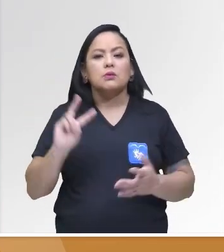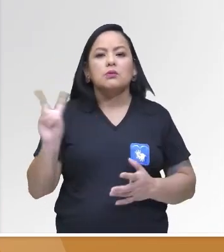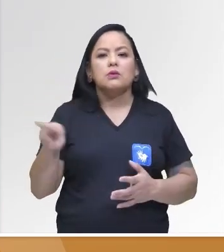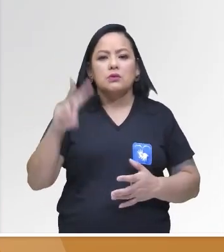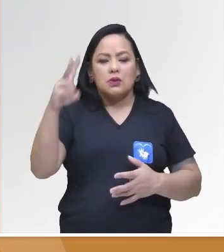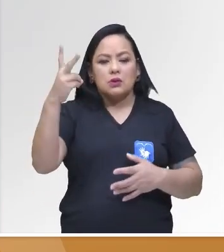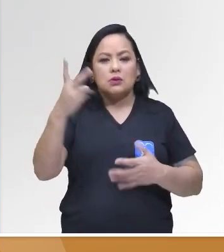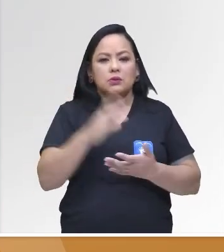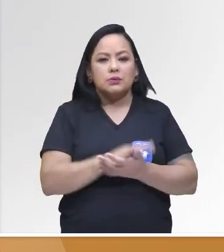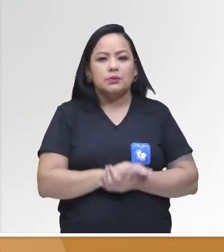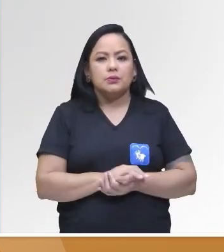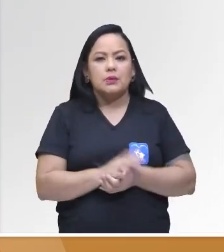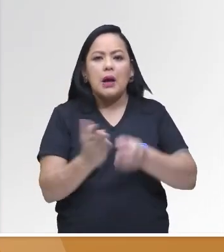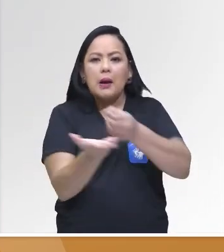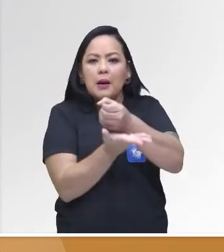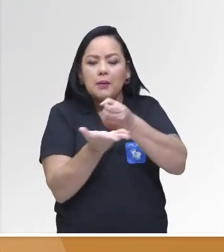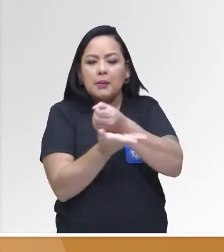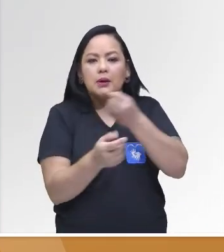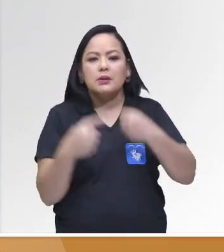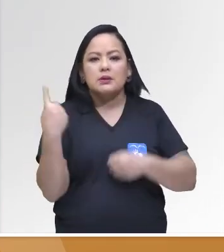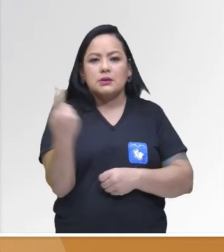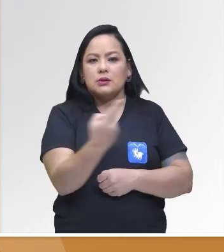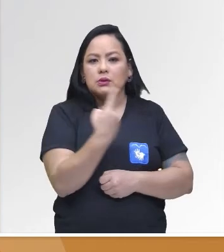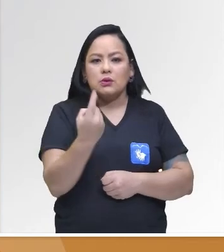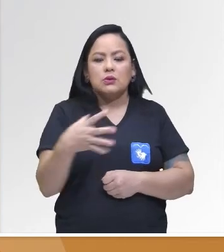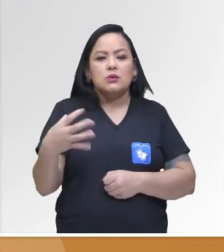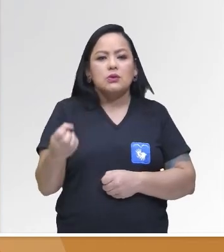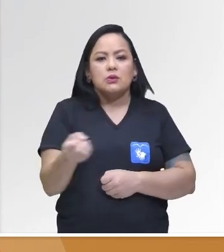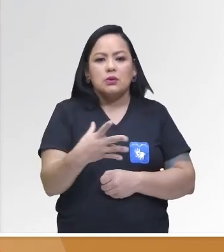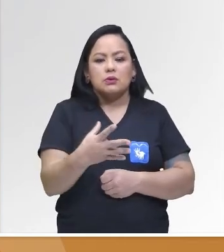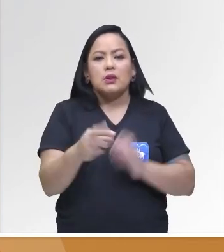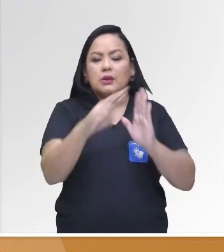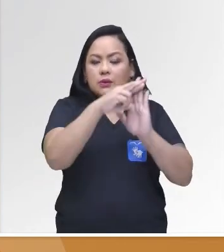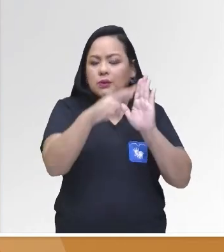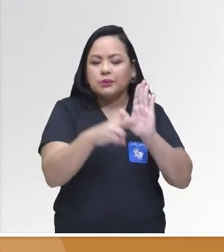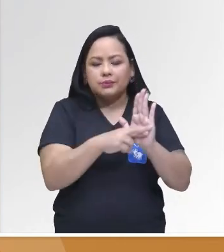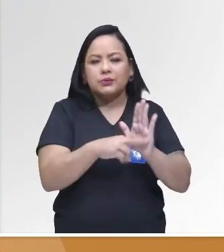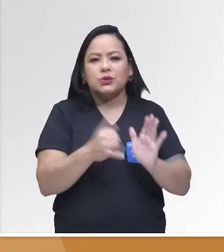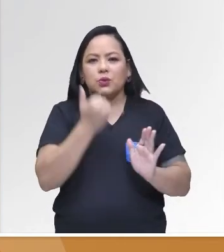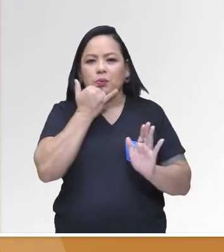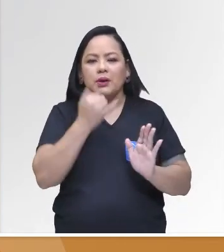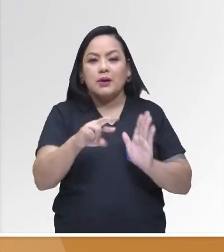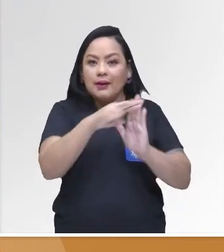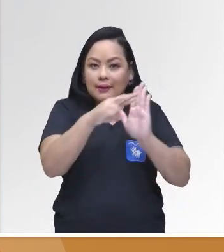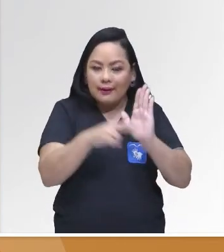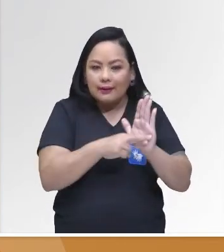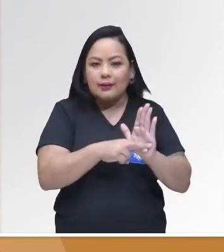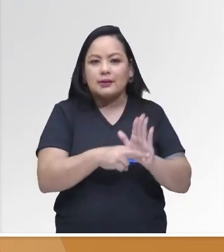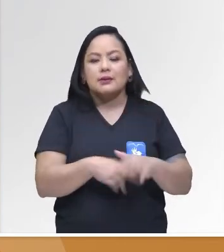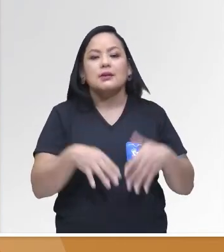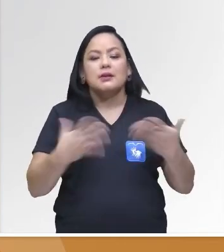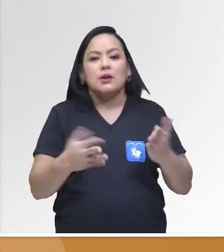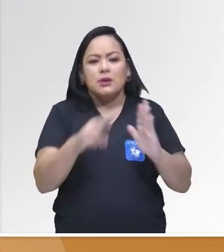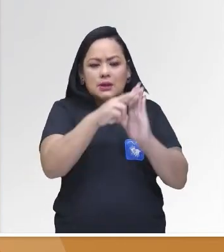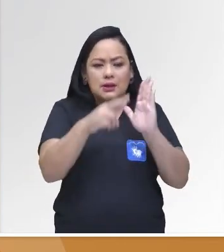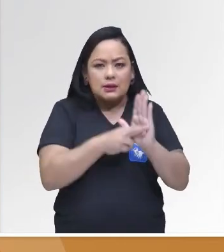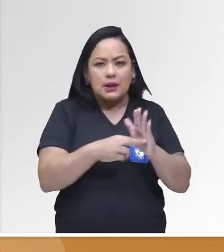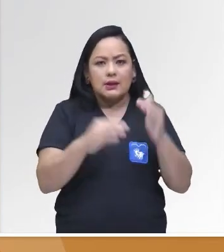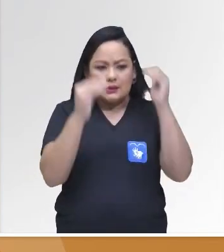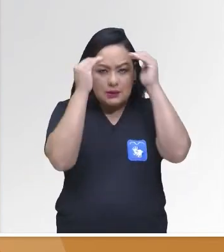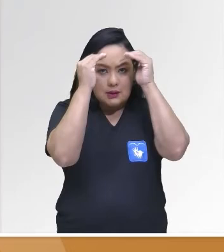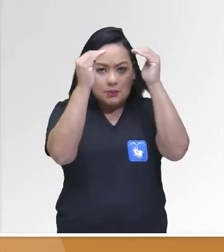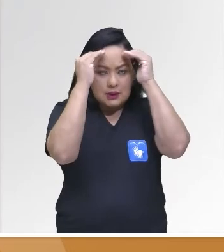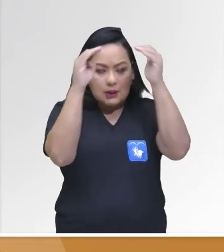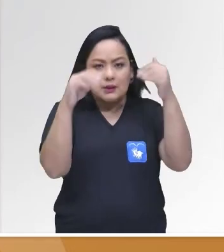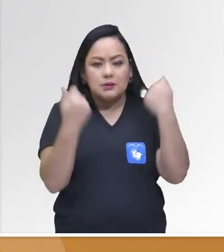determinam normas, e estas normas têm que ser seguidas, porque senão ela não